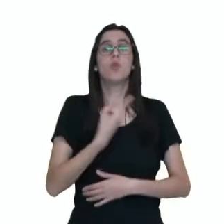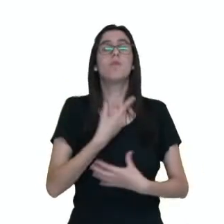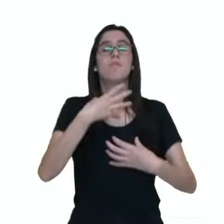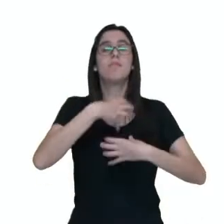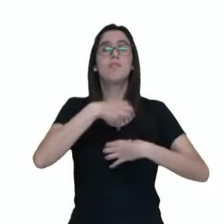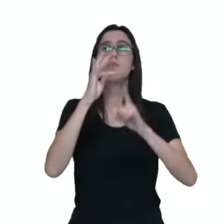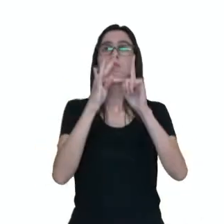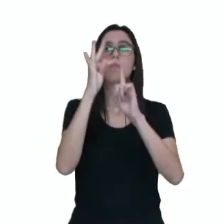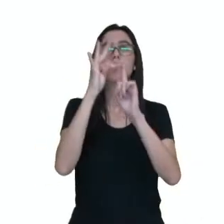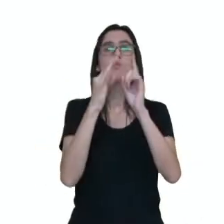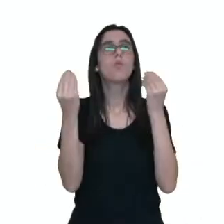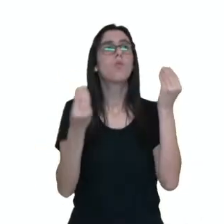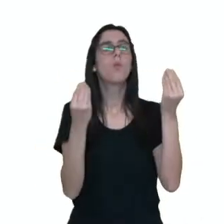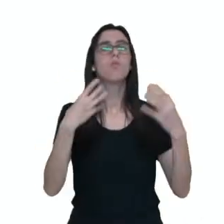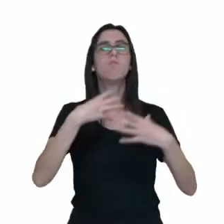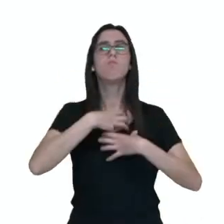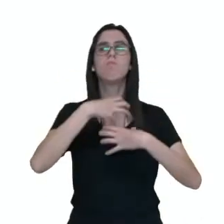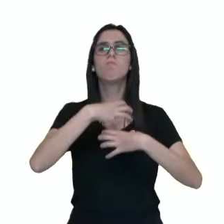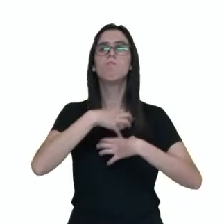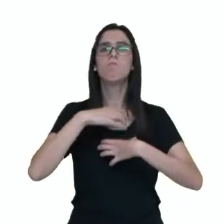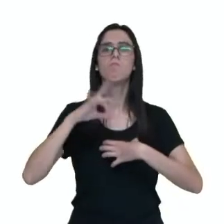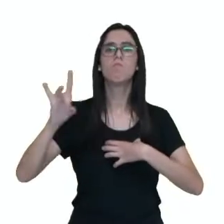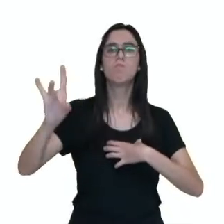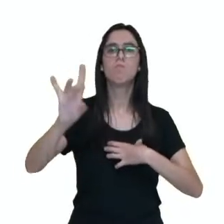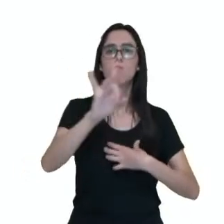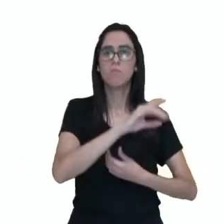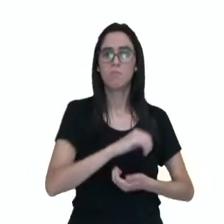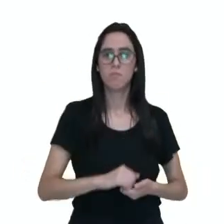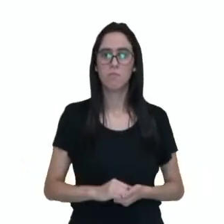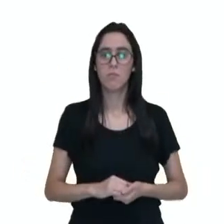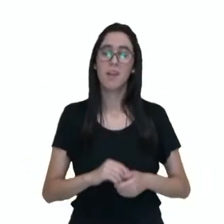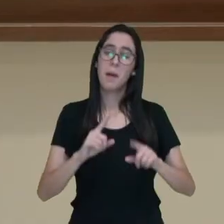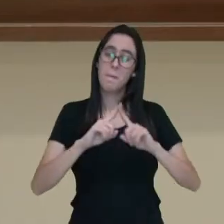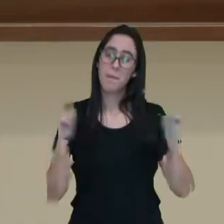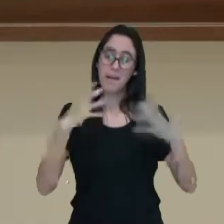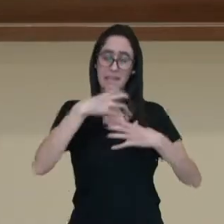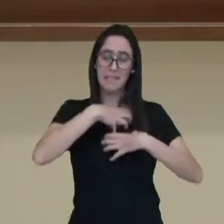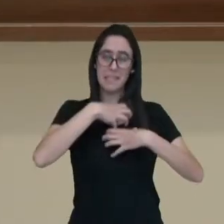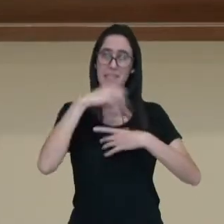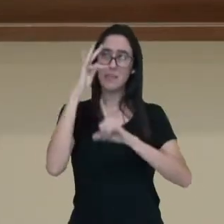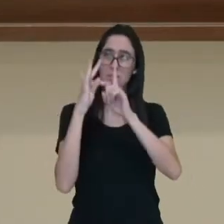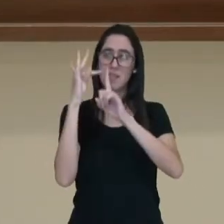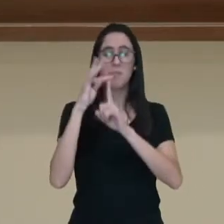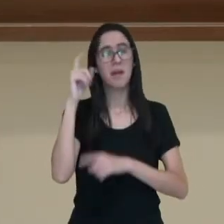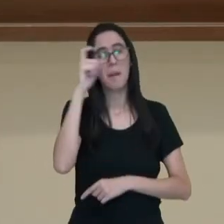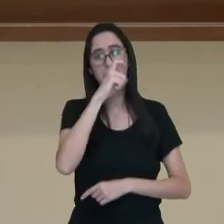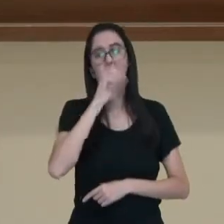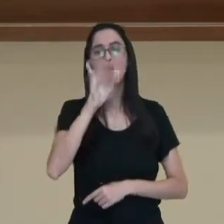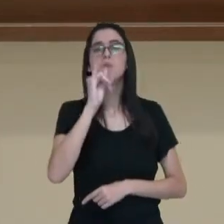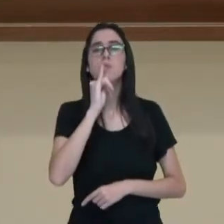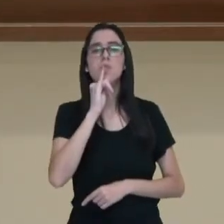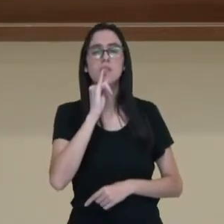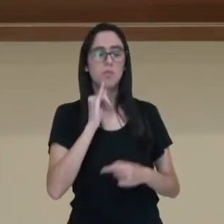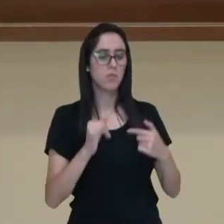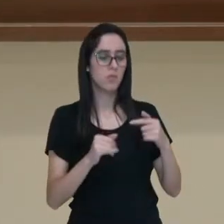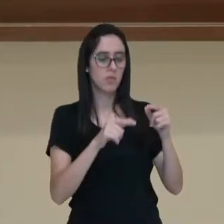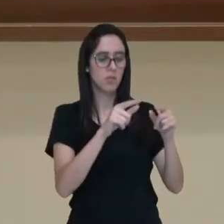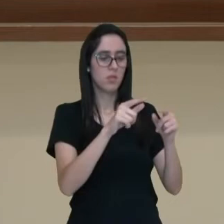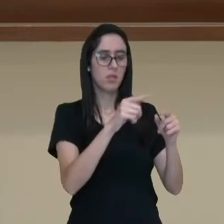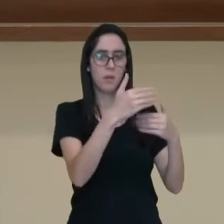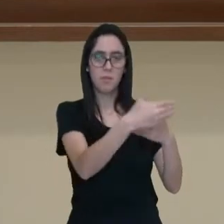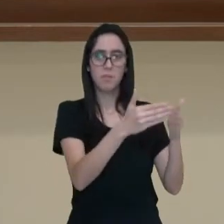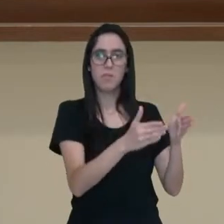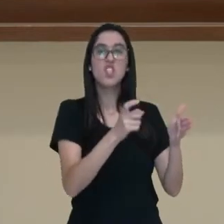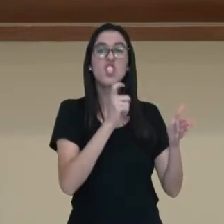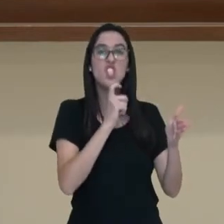temperatura. E essa sensação, ela é, na maioria das vezes, mentirosa. Se eu encostar minha mão num bloco de gelo e